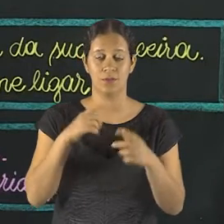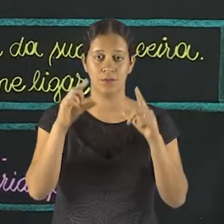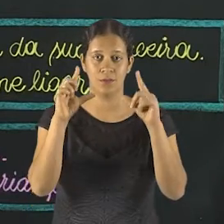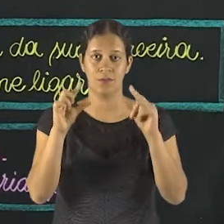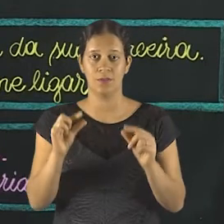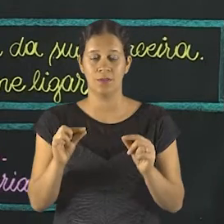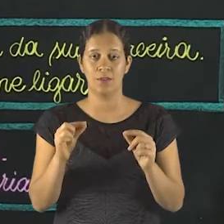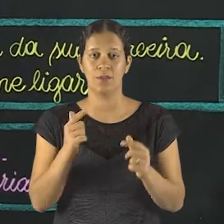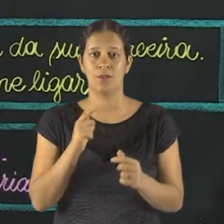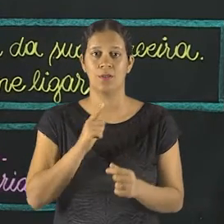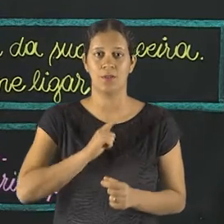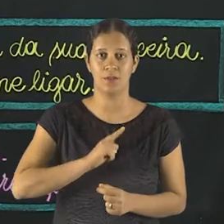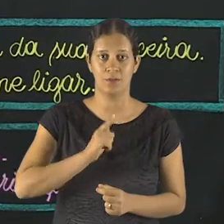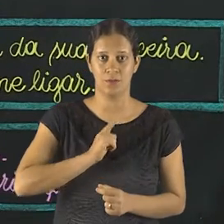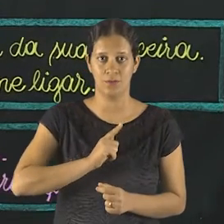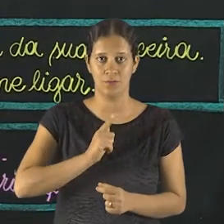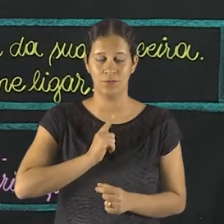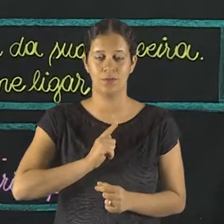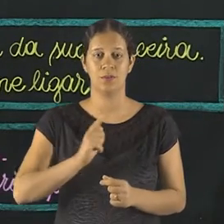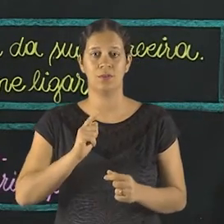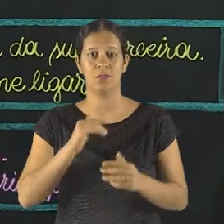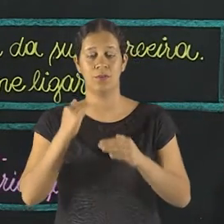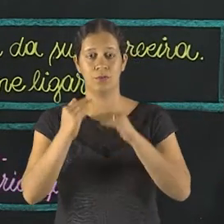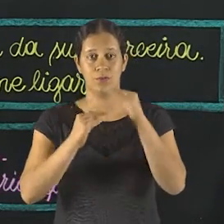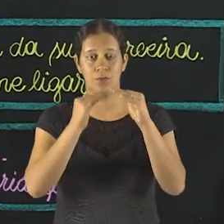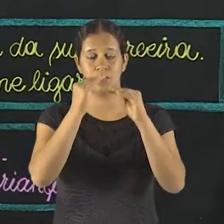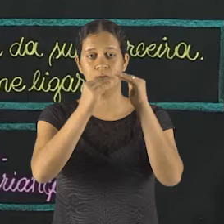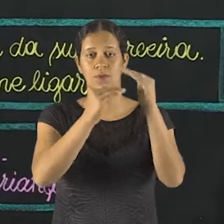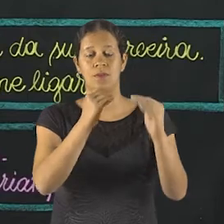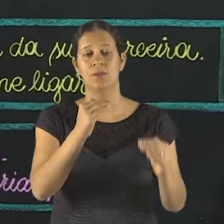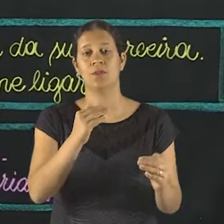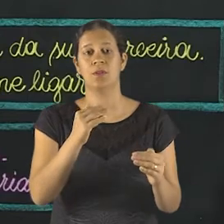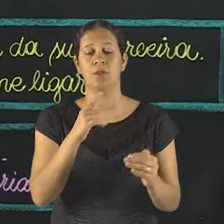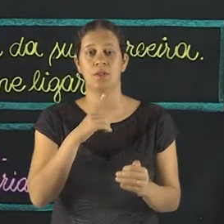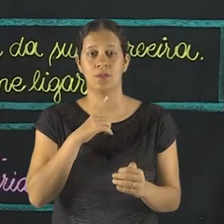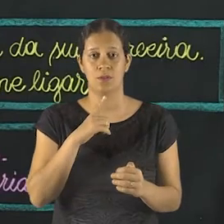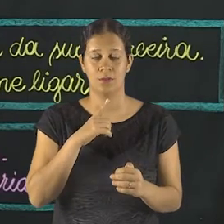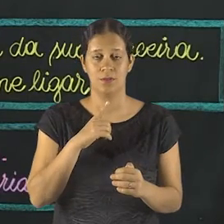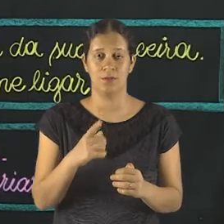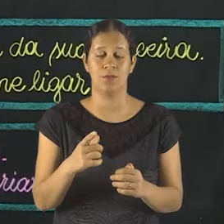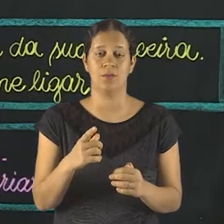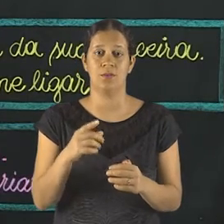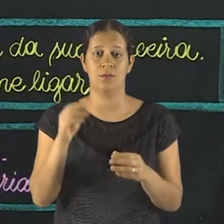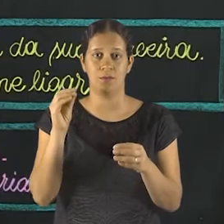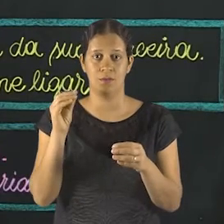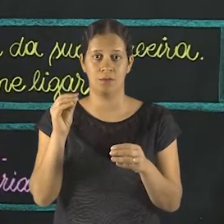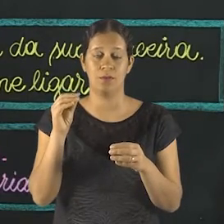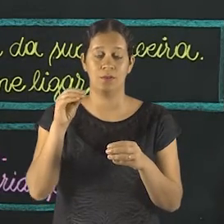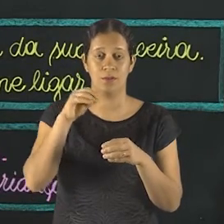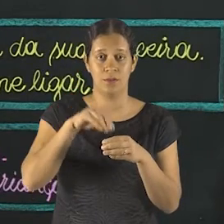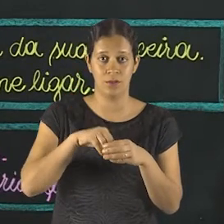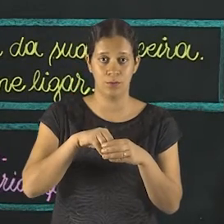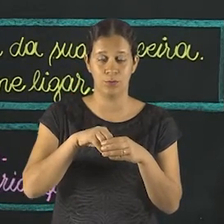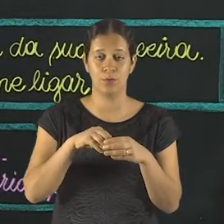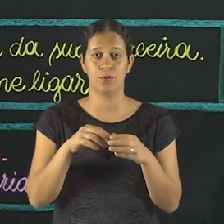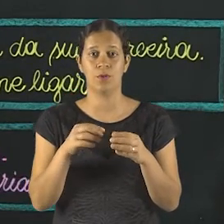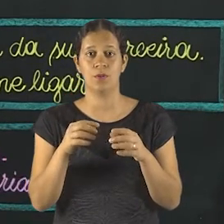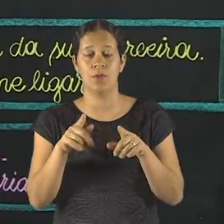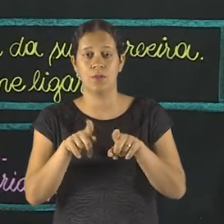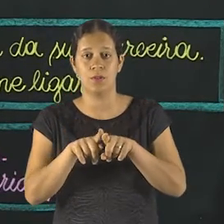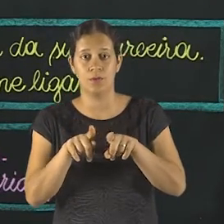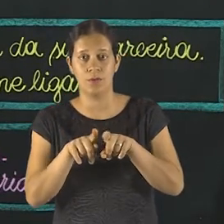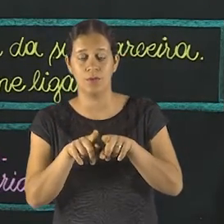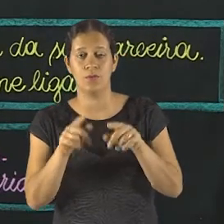se opõem na gramática às orações desenvolvidas, que são aquelas orações introduzidas por conectivos